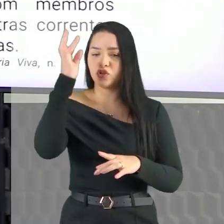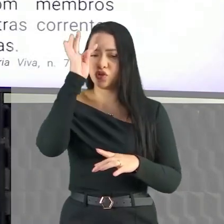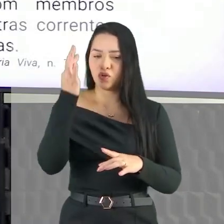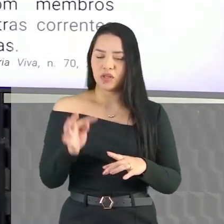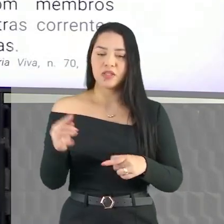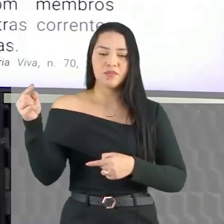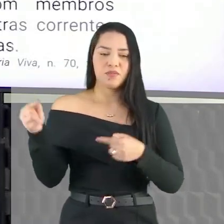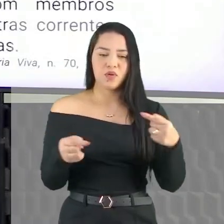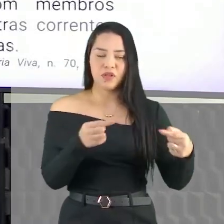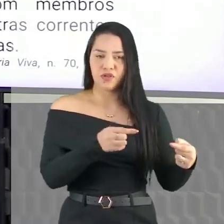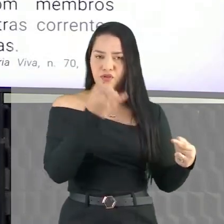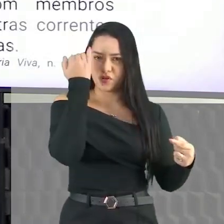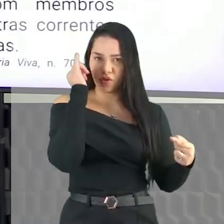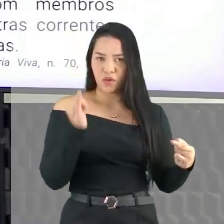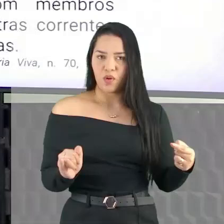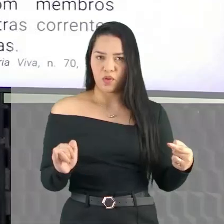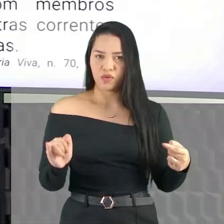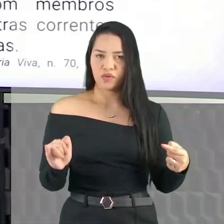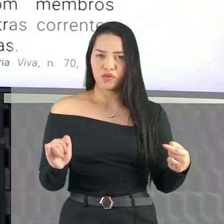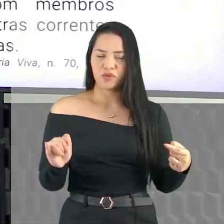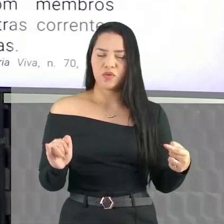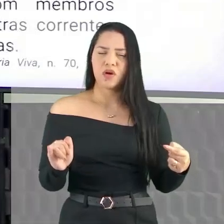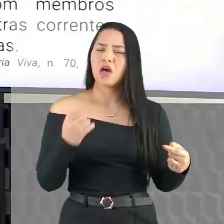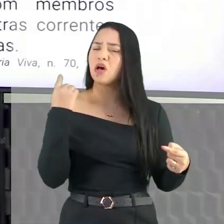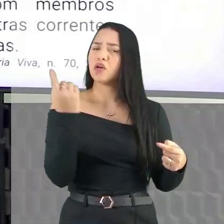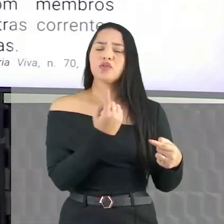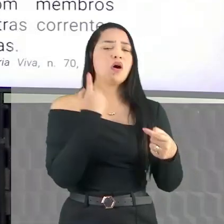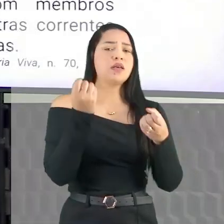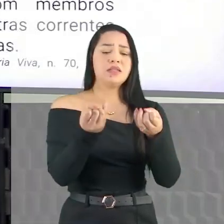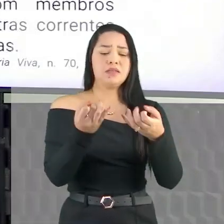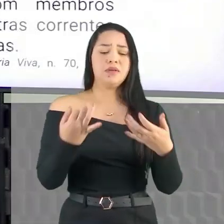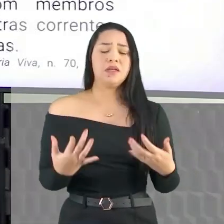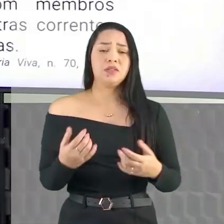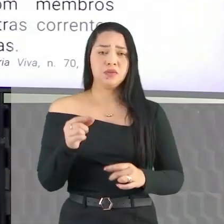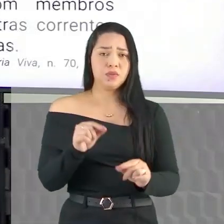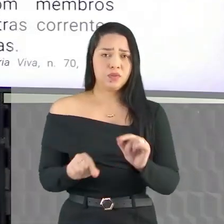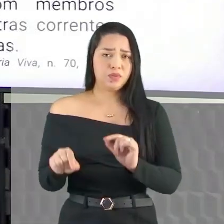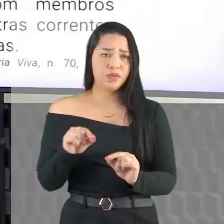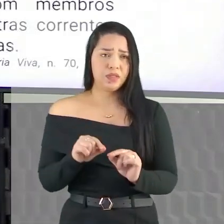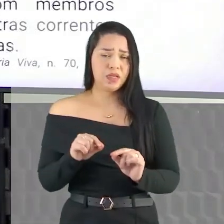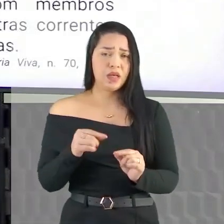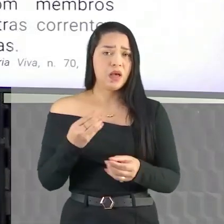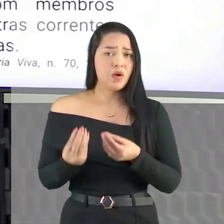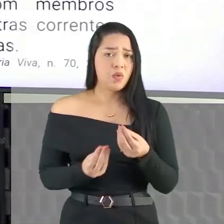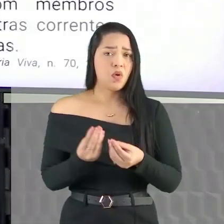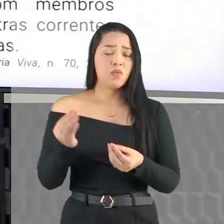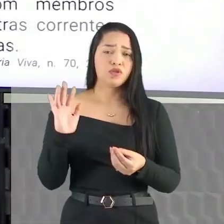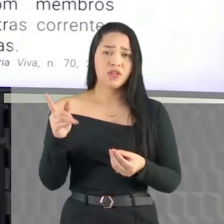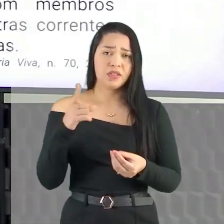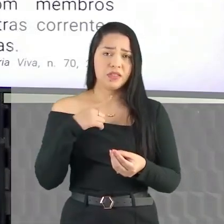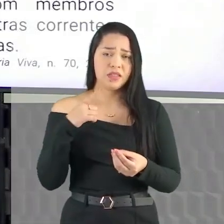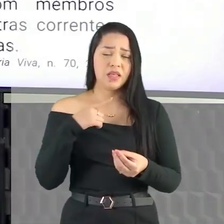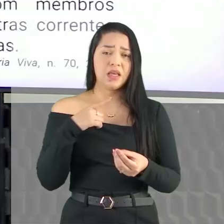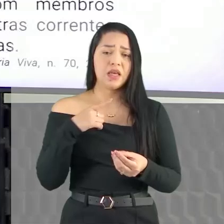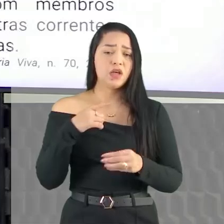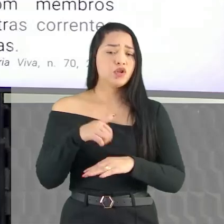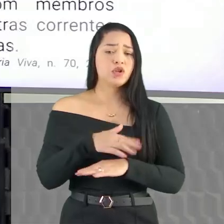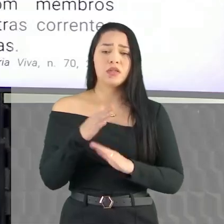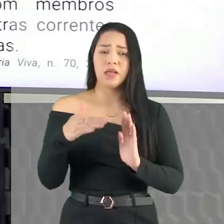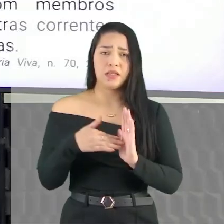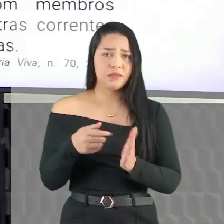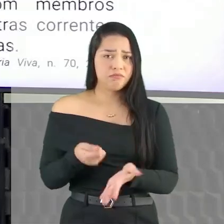correntes político-ideológicas. Bom, aqui nós estamos falando de uma brigada internacional combatendo esses regimes totalitários, e esta